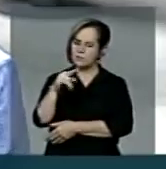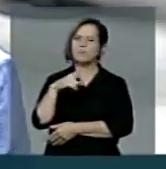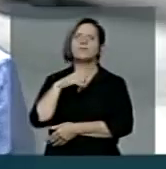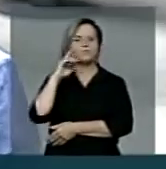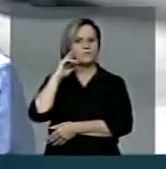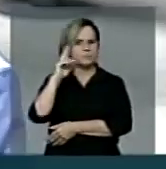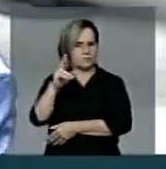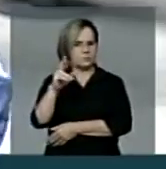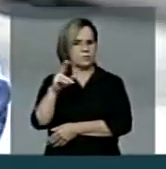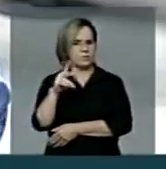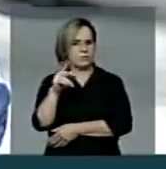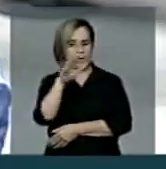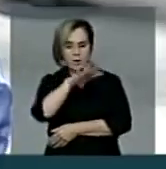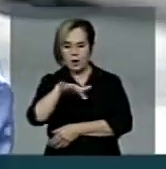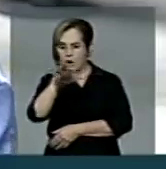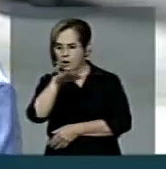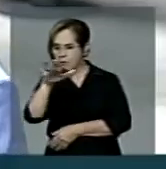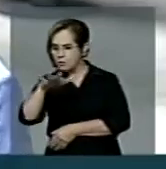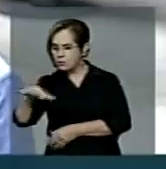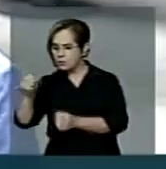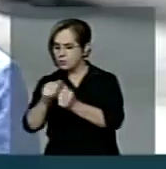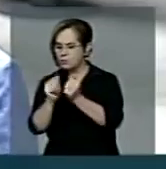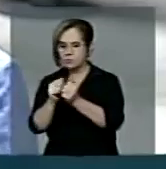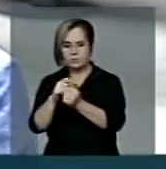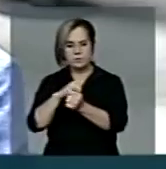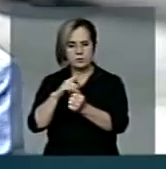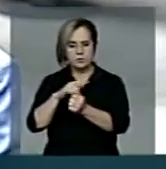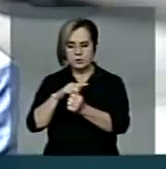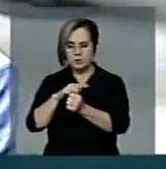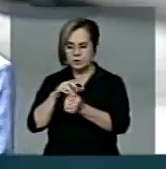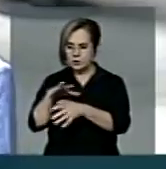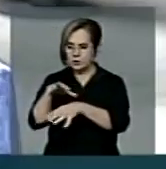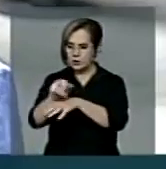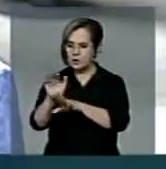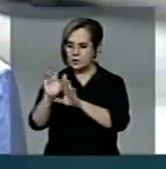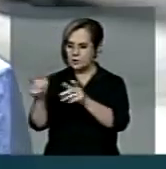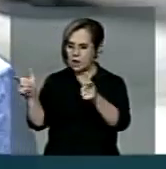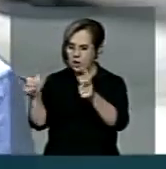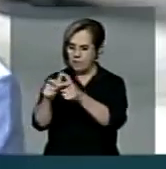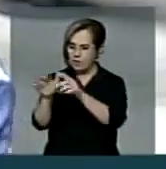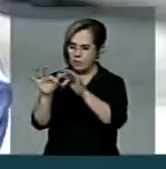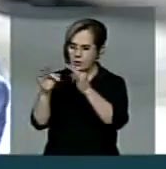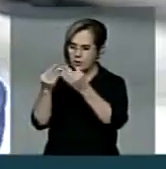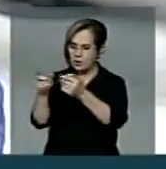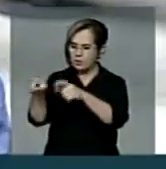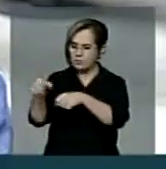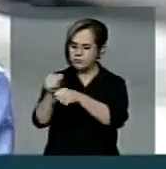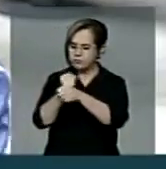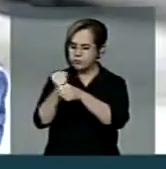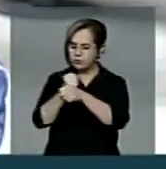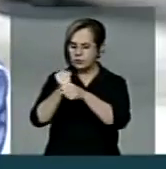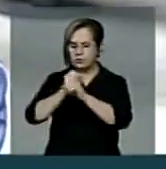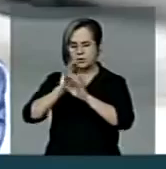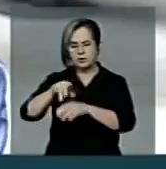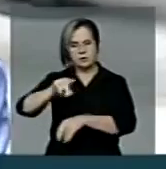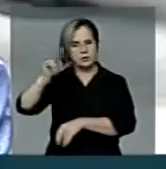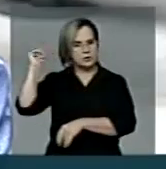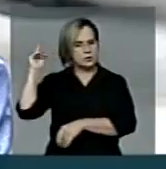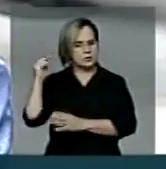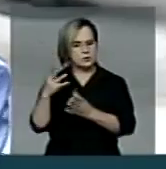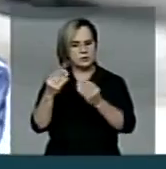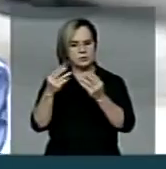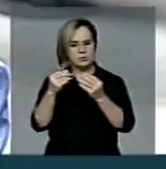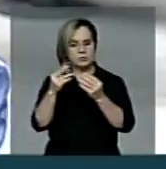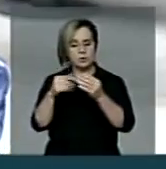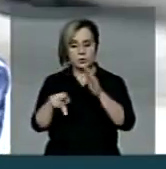Aquelas áreas ocupadas por pequenos, que estão ali há muito tempo, muitas delas dadas pelo Estado,